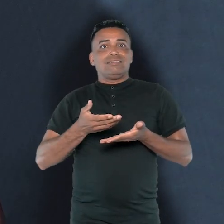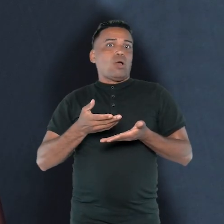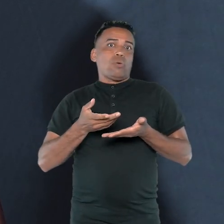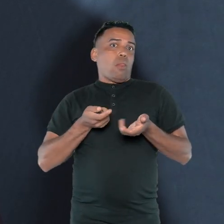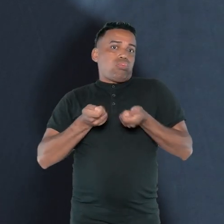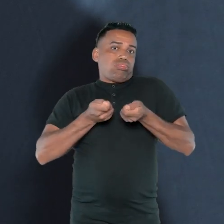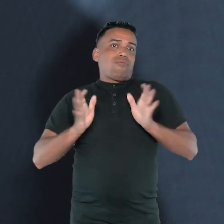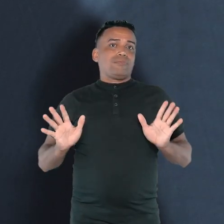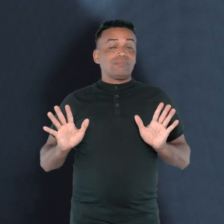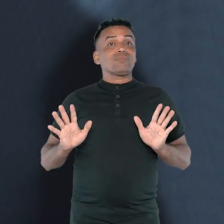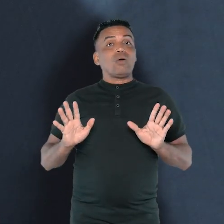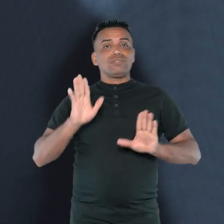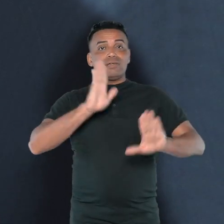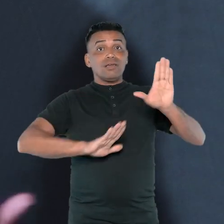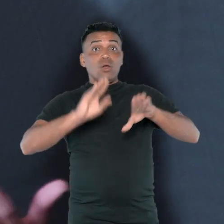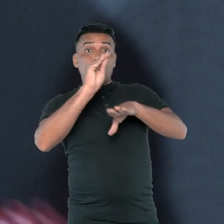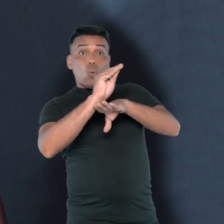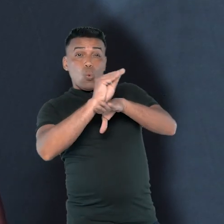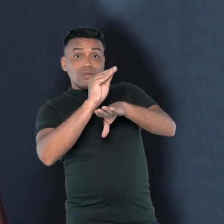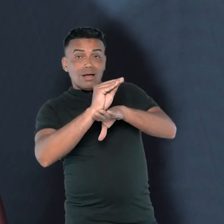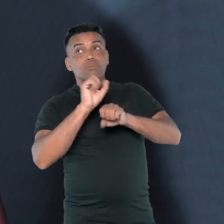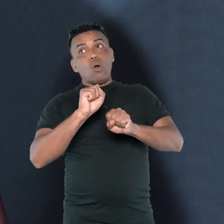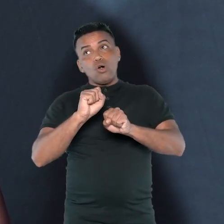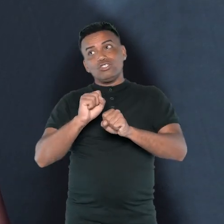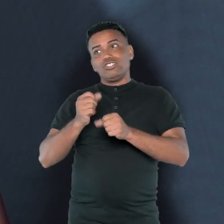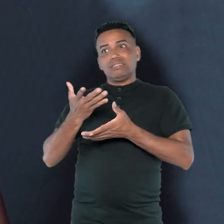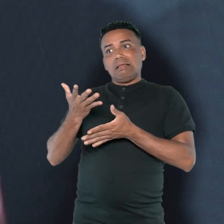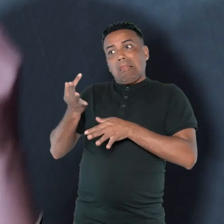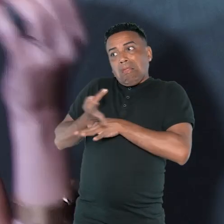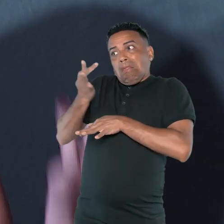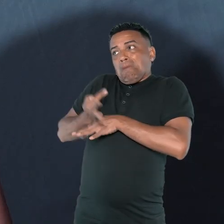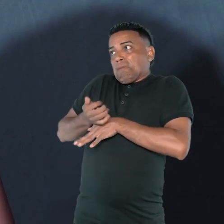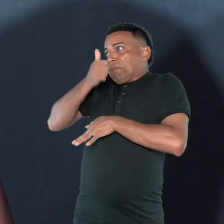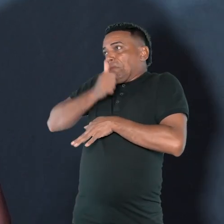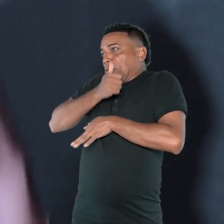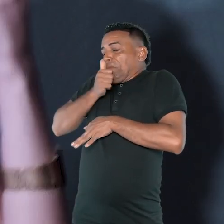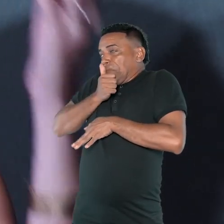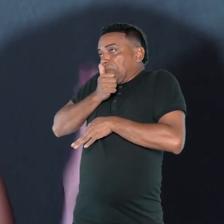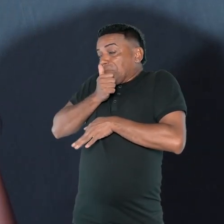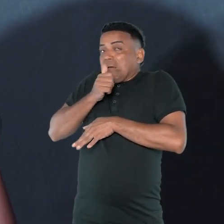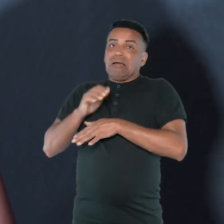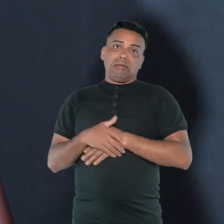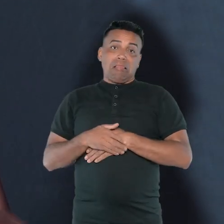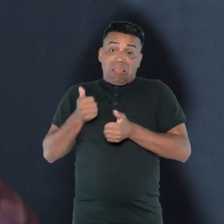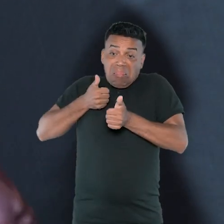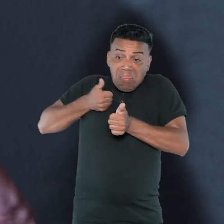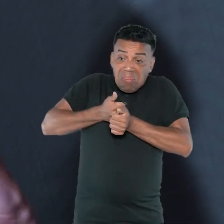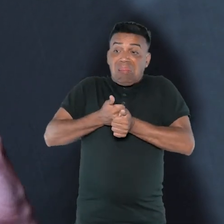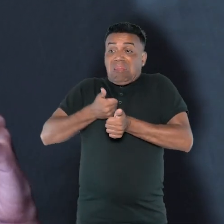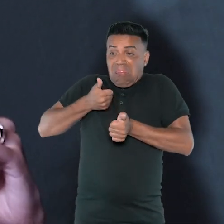sobredetermina. E é por isso que esse cuidado ele pode se tornar, né, um suplício se ele for muito higienizado, muito